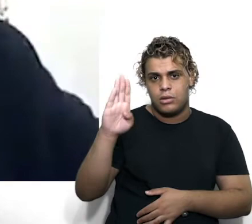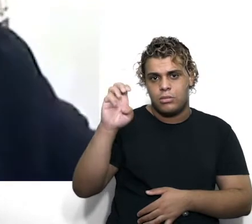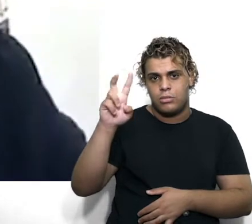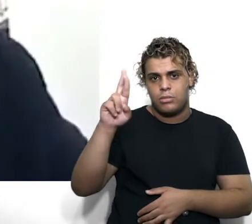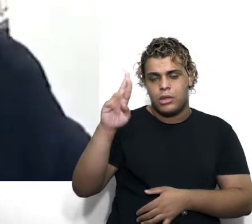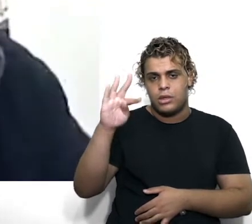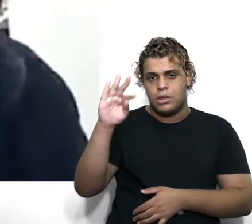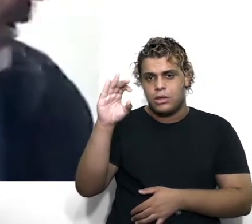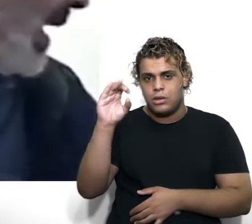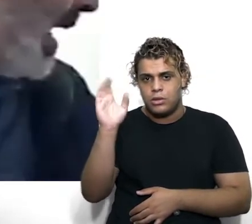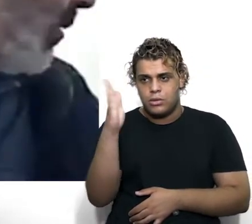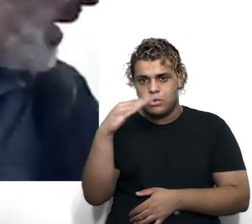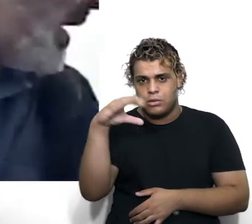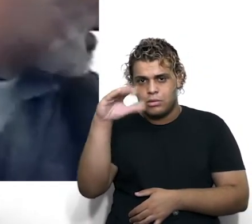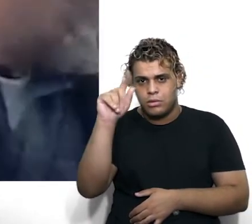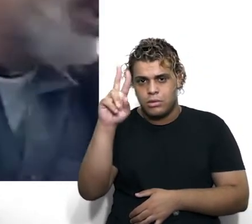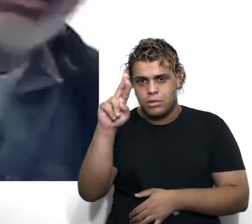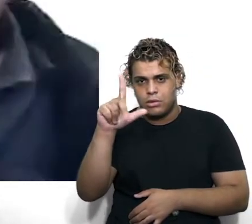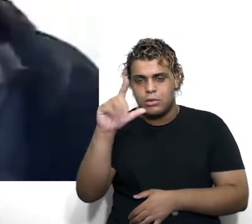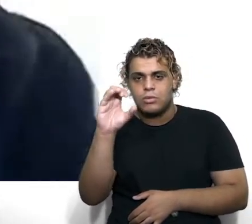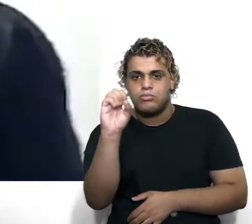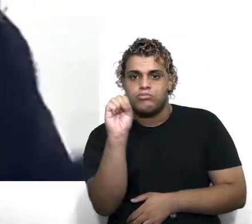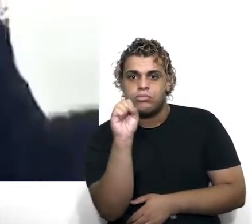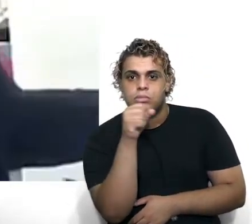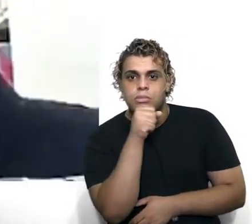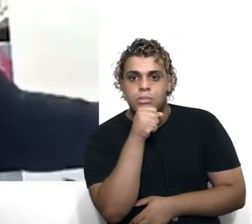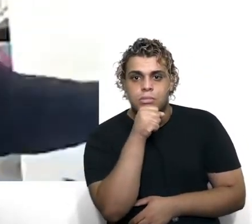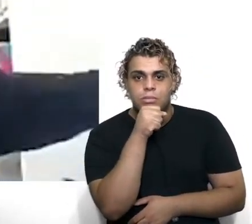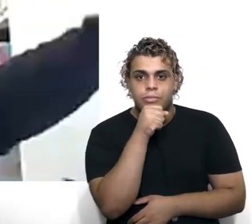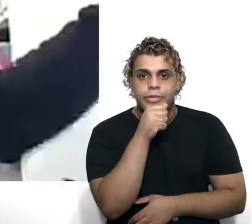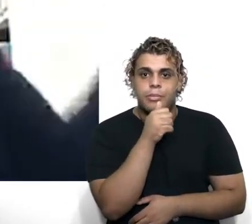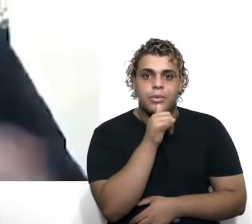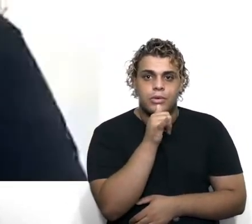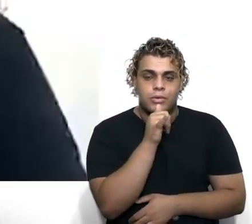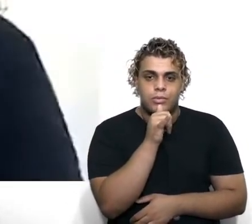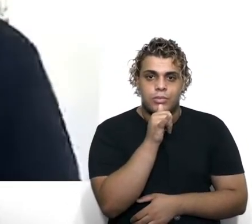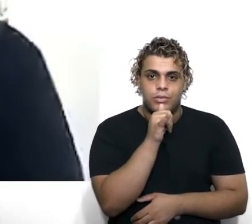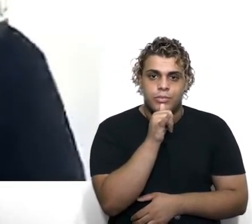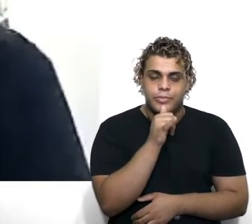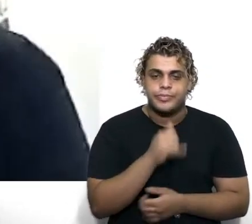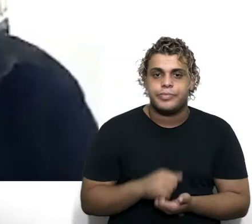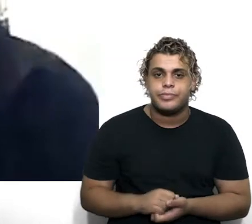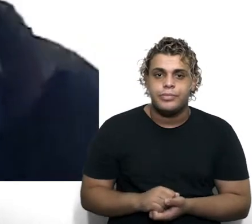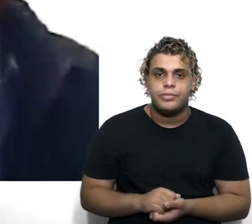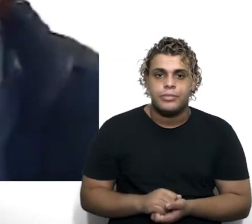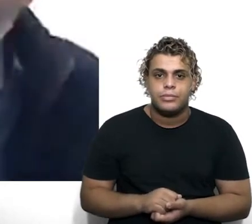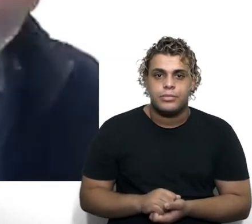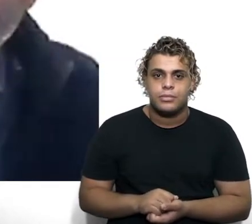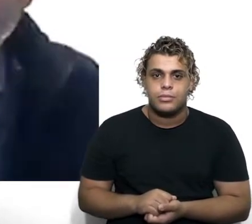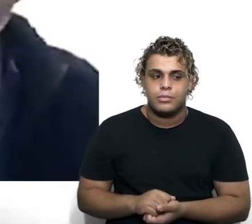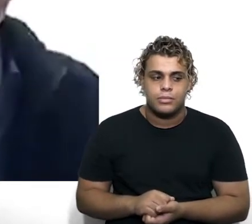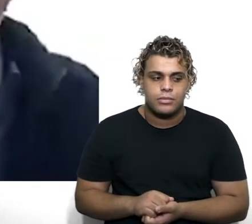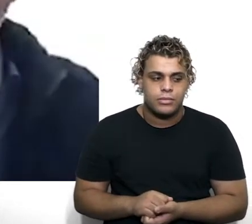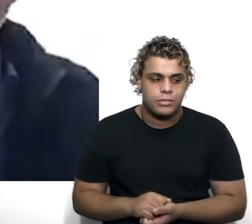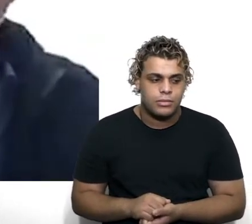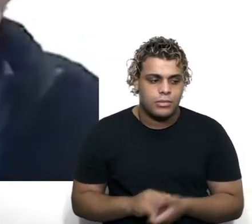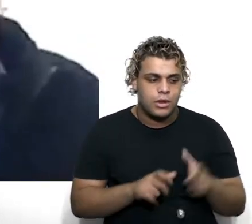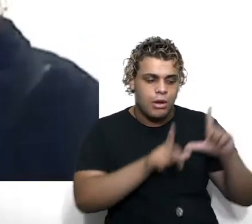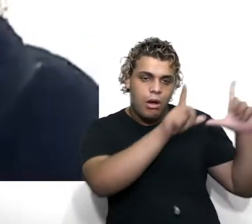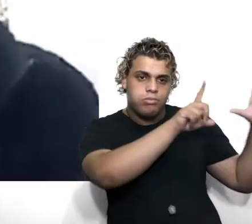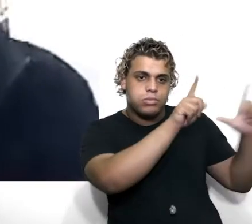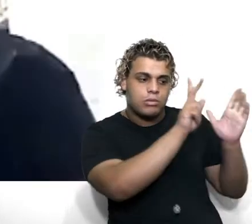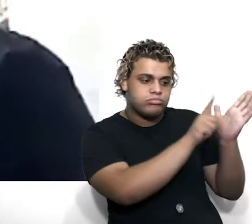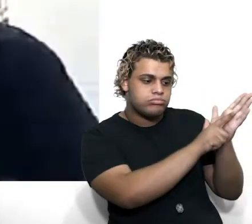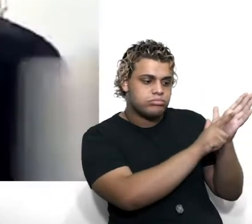de Fernando Pessoa. O livro que está em cima para mim. Aqui, é Eneida. Walter Benjamin. Deixa eu ver. Aqui o Leonard